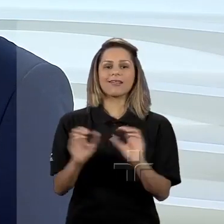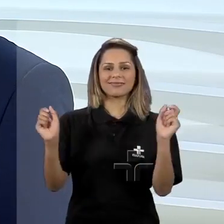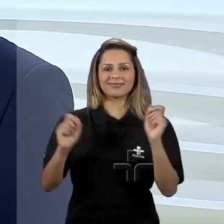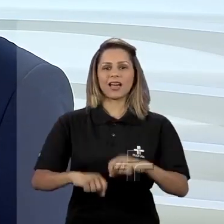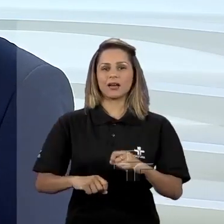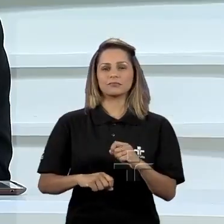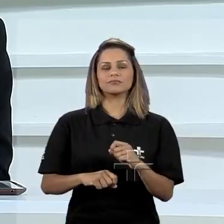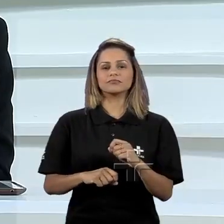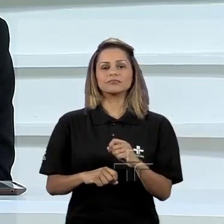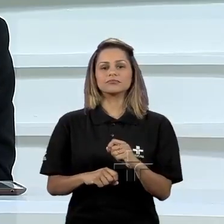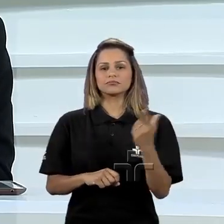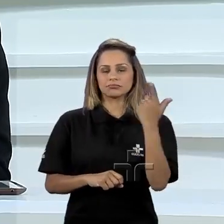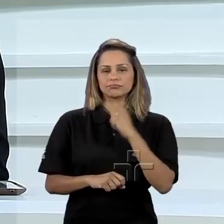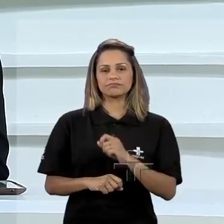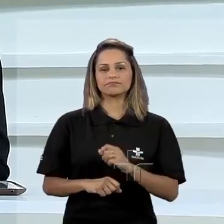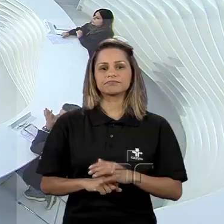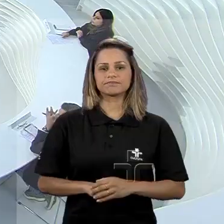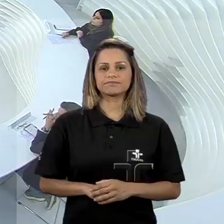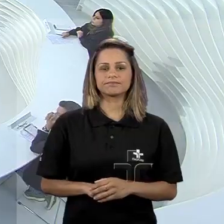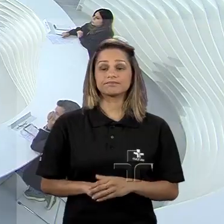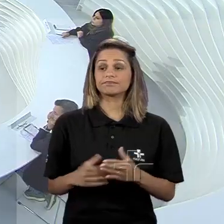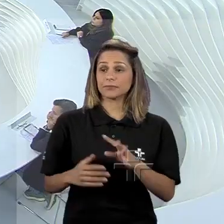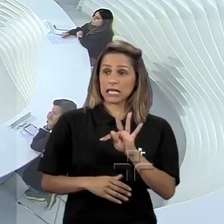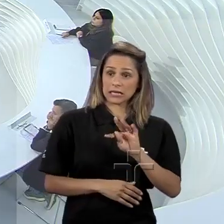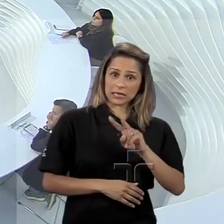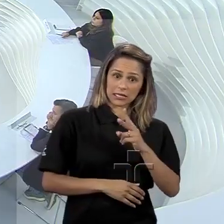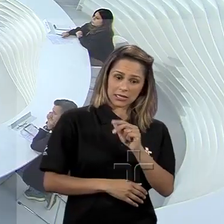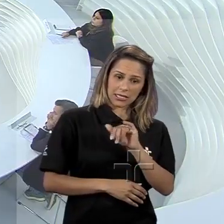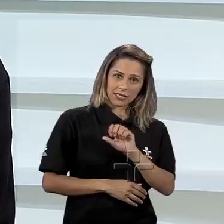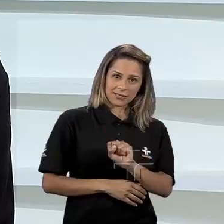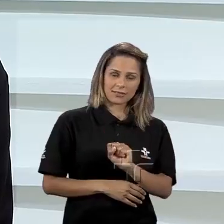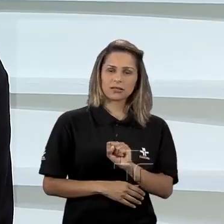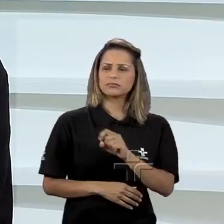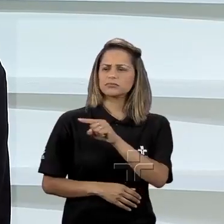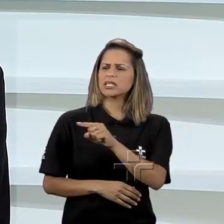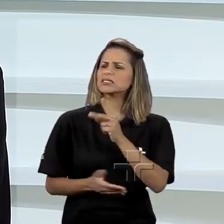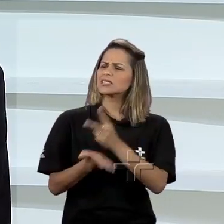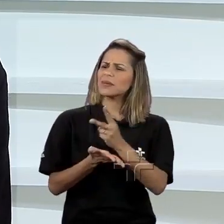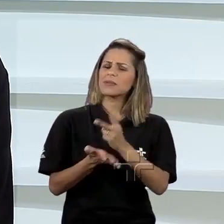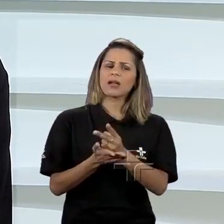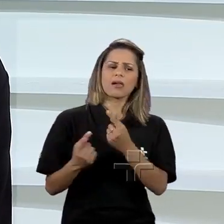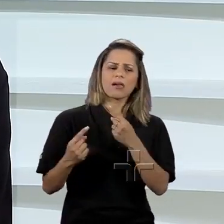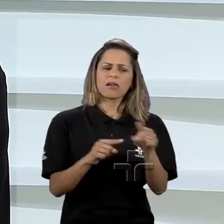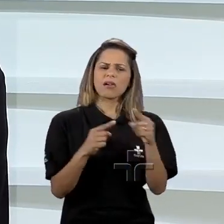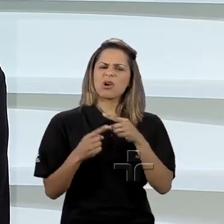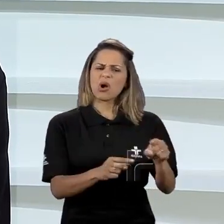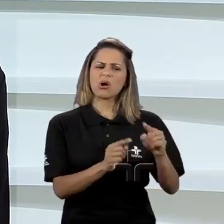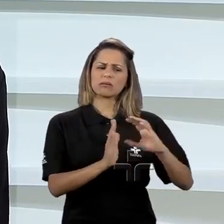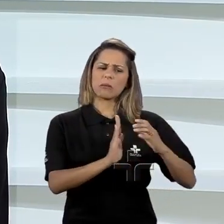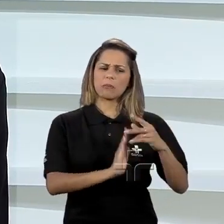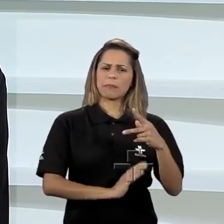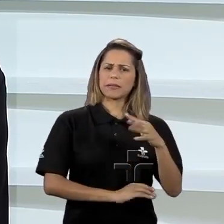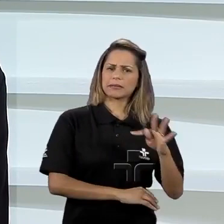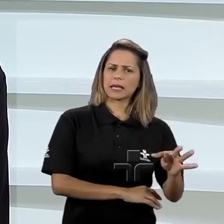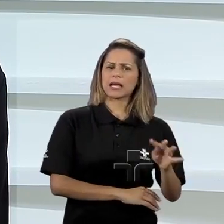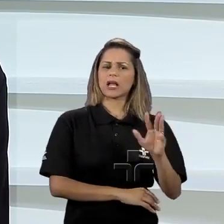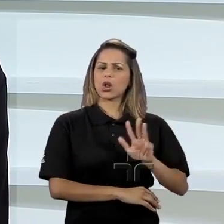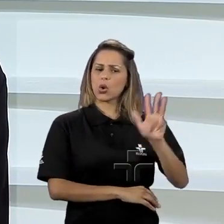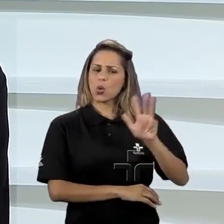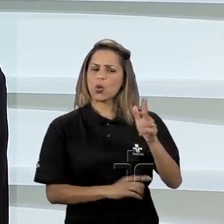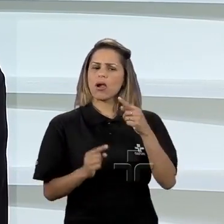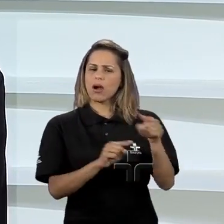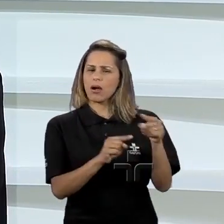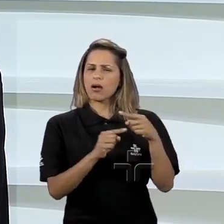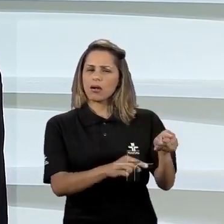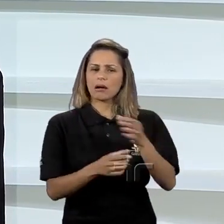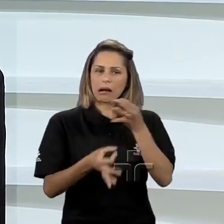nos trens. Thaís. Prefeito, o senhor é muito crítico ao PT e ao ex-presidente Lula e sempre que tem oportunidade o senhor critica e